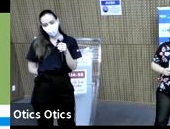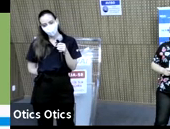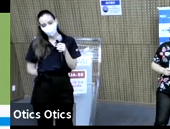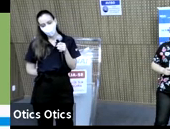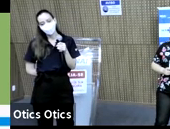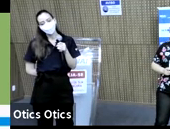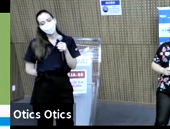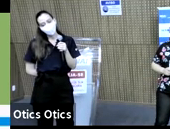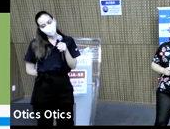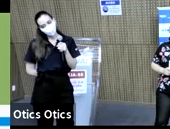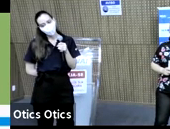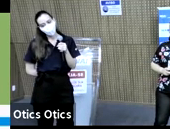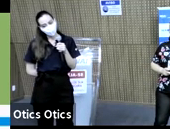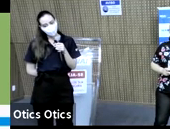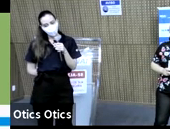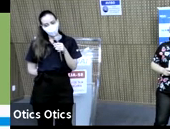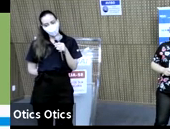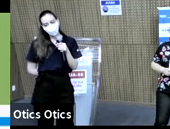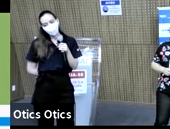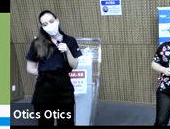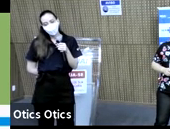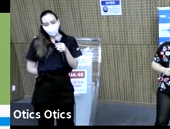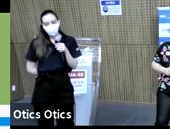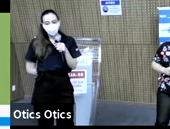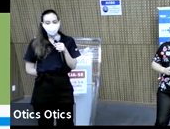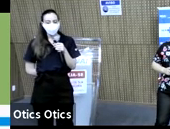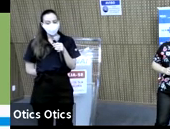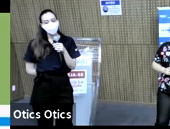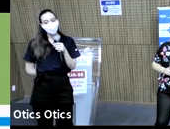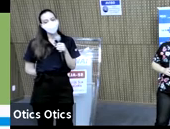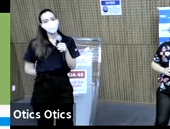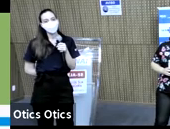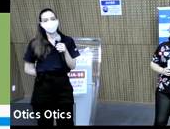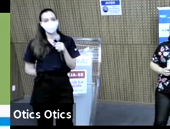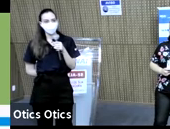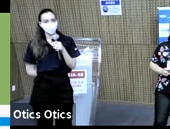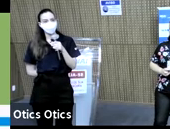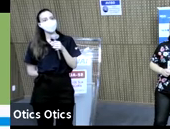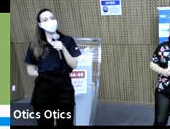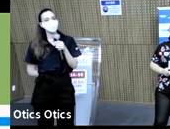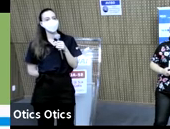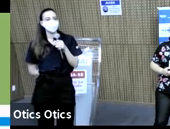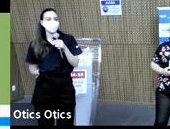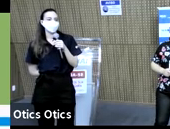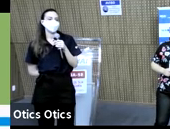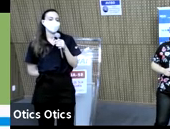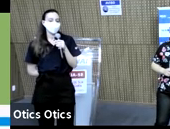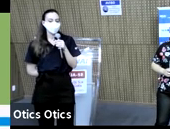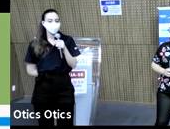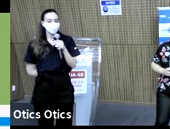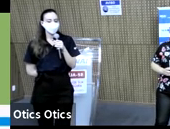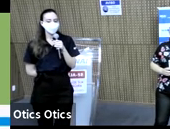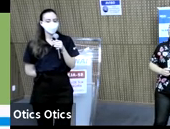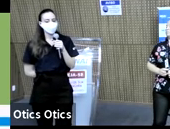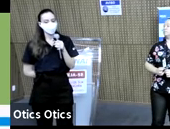aos hipertensos com pressão aferida também, o nosso índice melhorou, mas precisa melhorar mais, porque